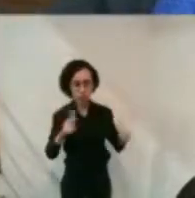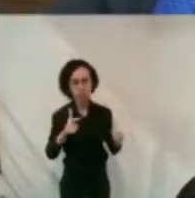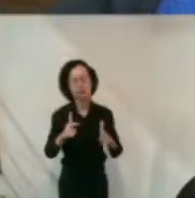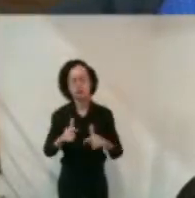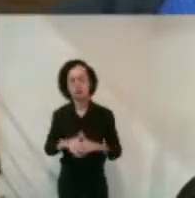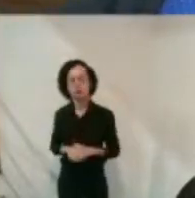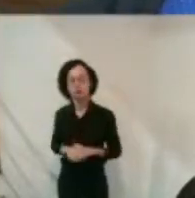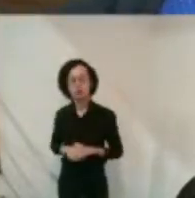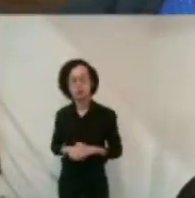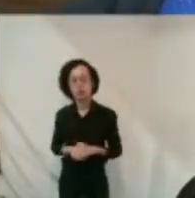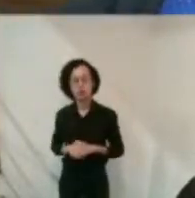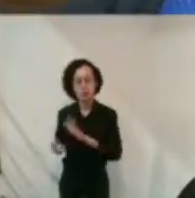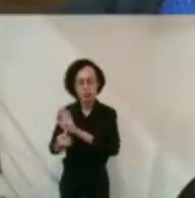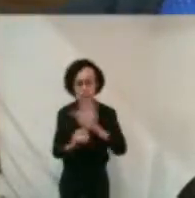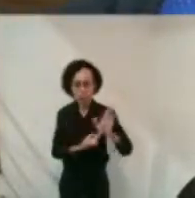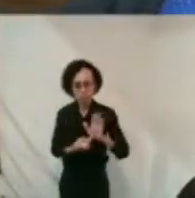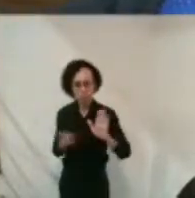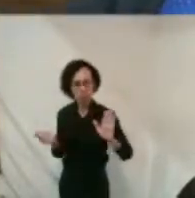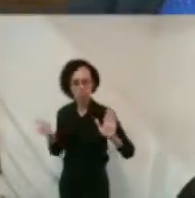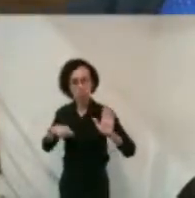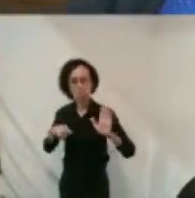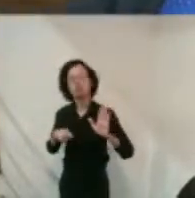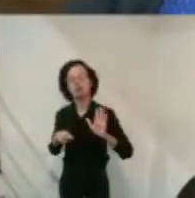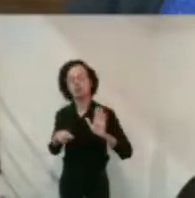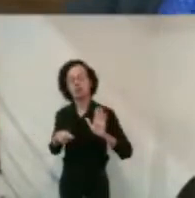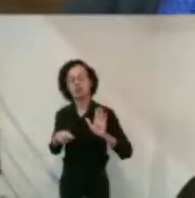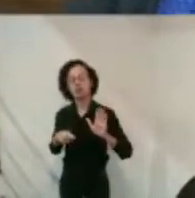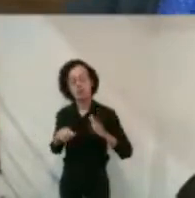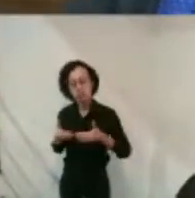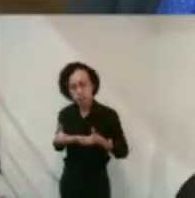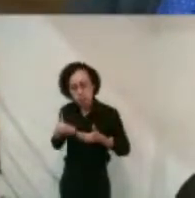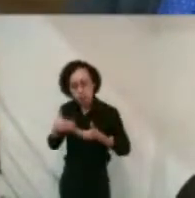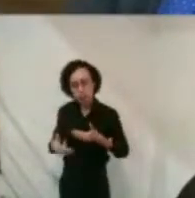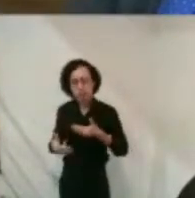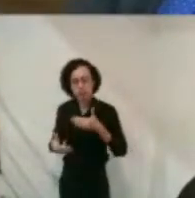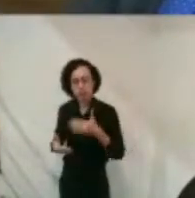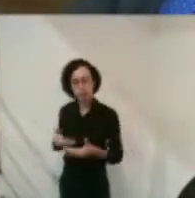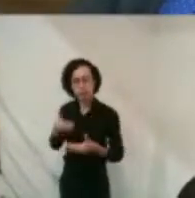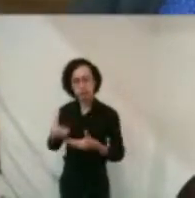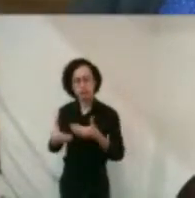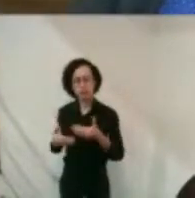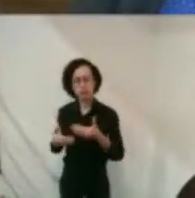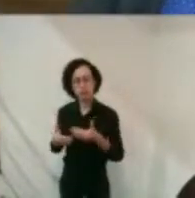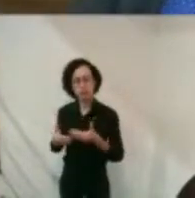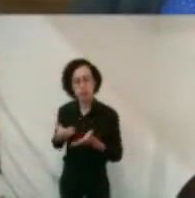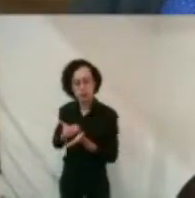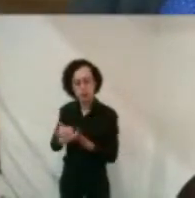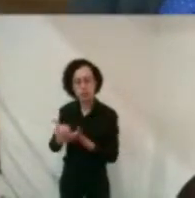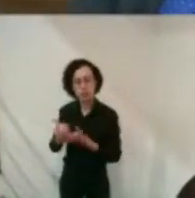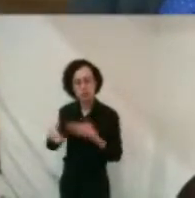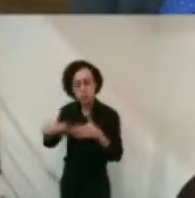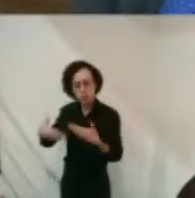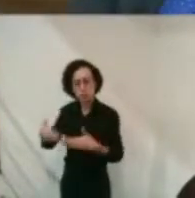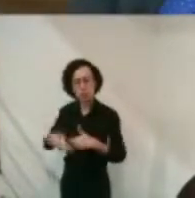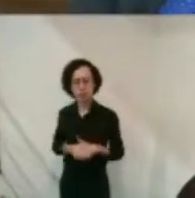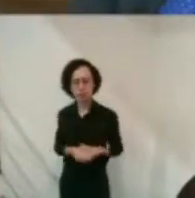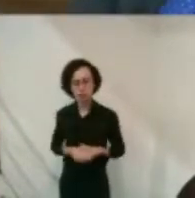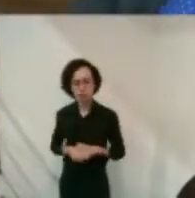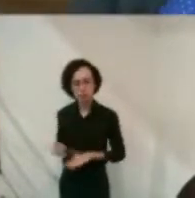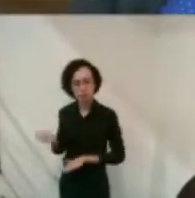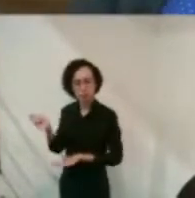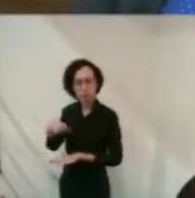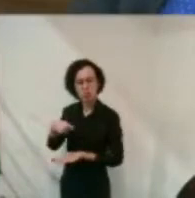Ambiente, mostrarem que é possível dar um passo a mais, é possível iniciar um processo, é